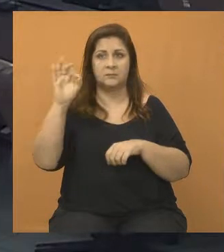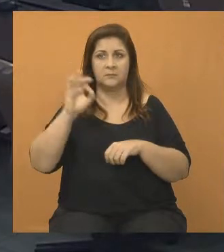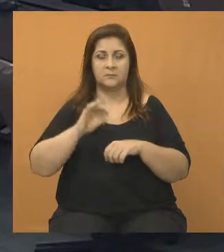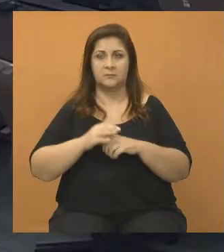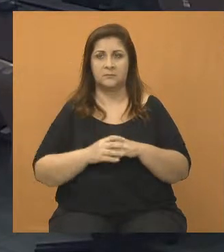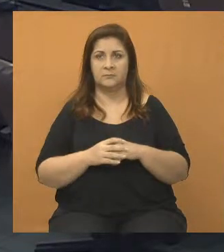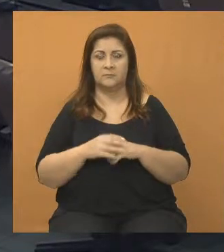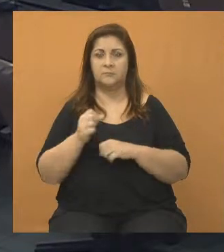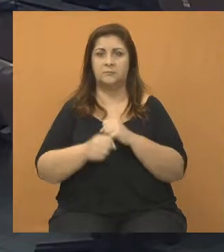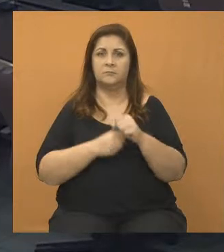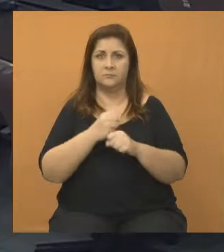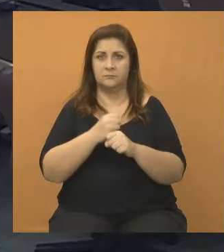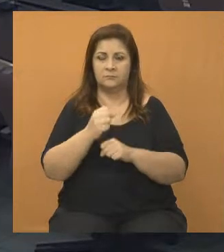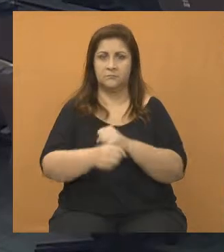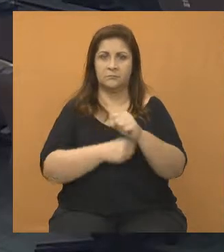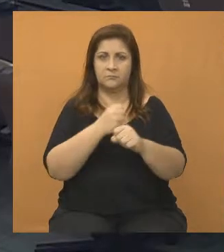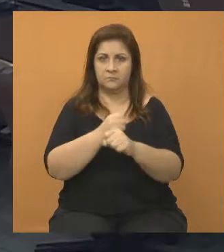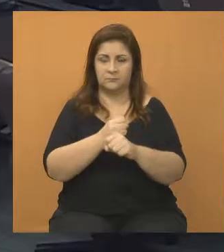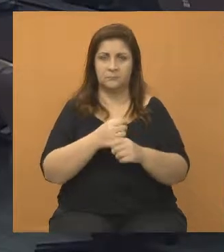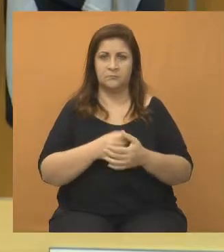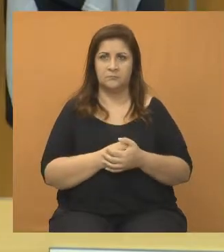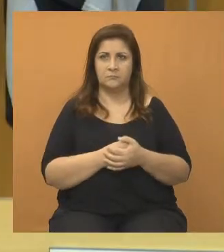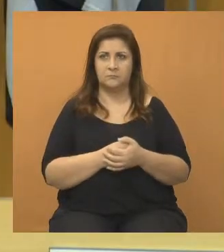anos sem crise, de 2000